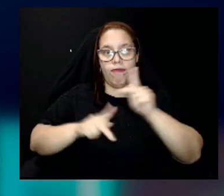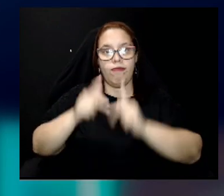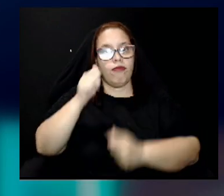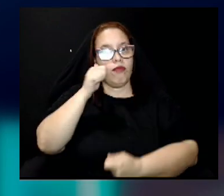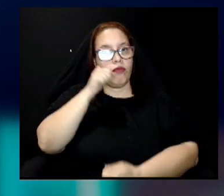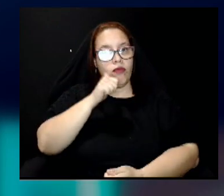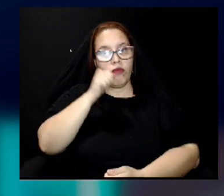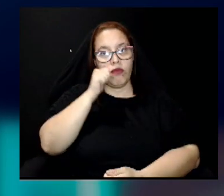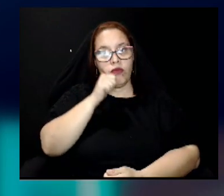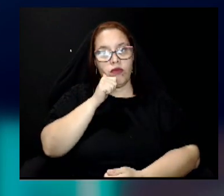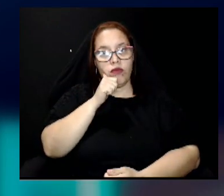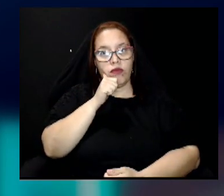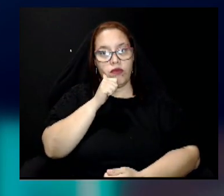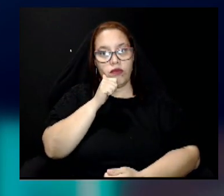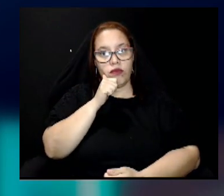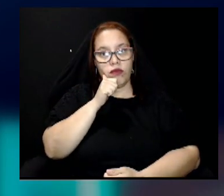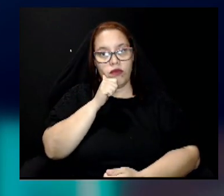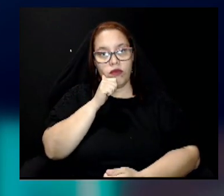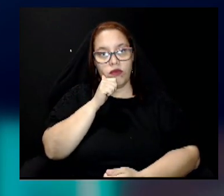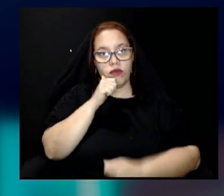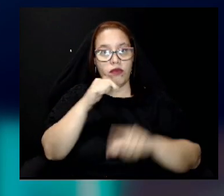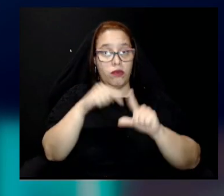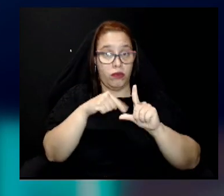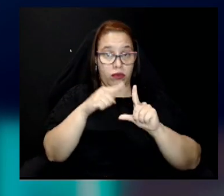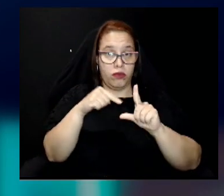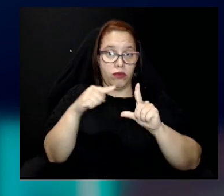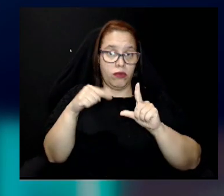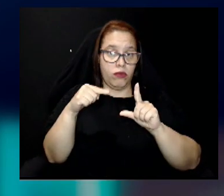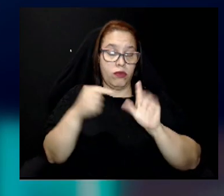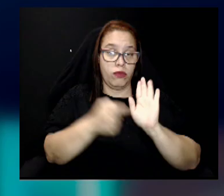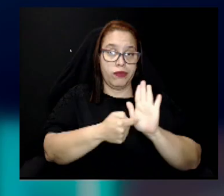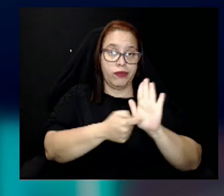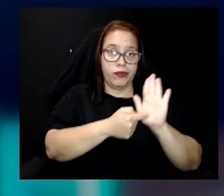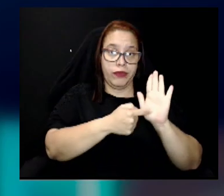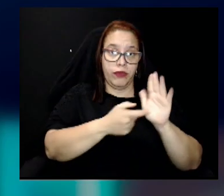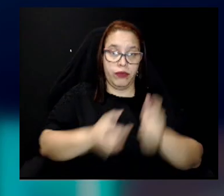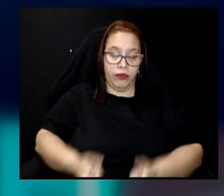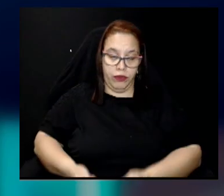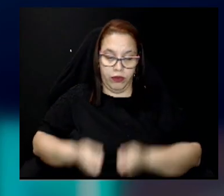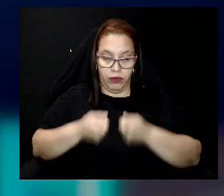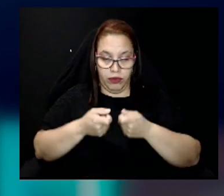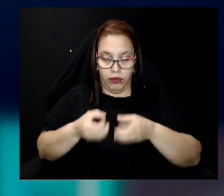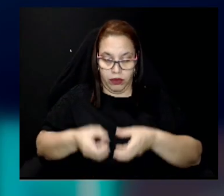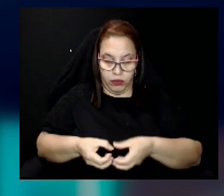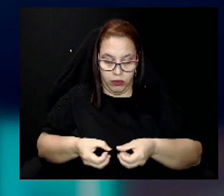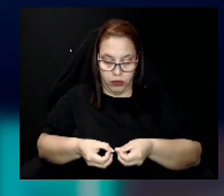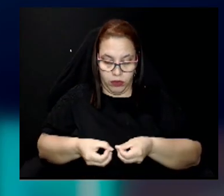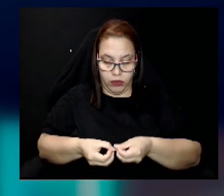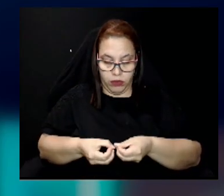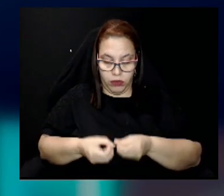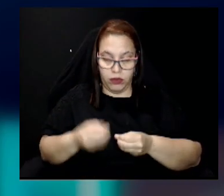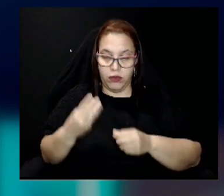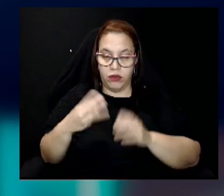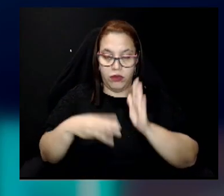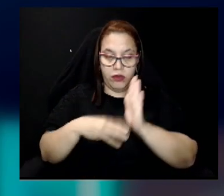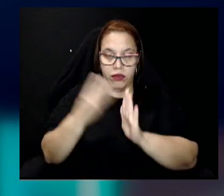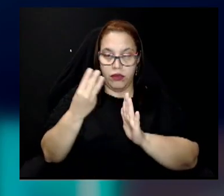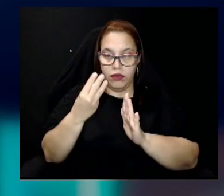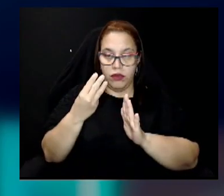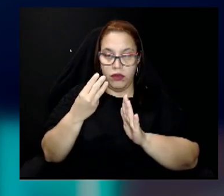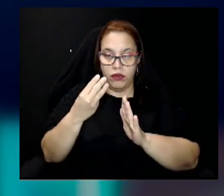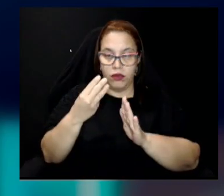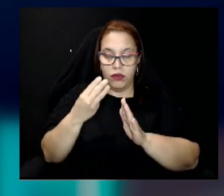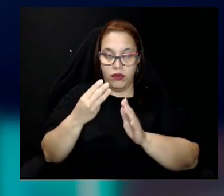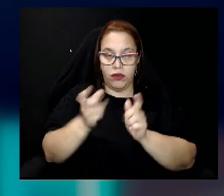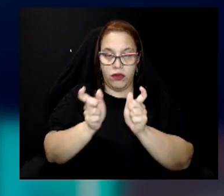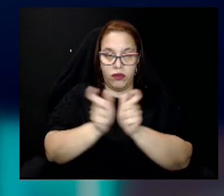Então, a gente tem dados mostrando que o câncer de ovário ele ocupa aí a 3ª posição dos cânceres ginecológicos mais